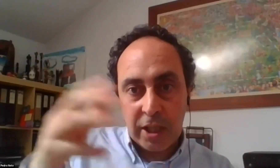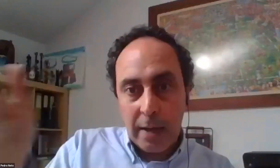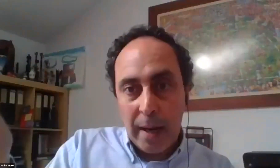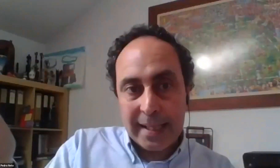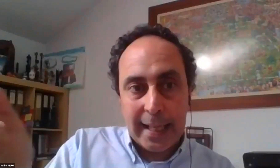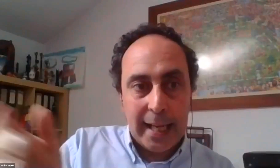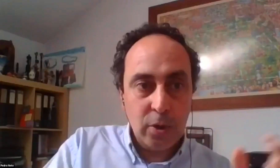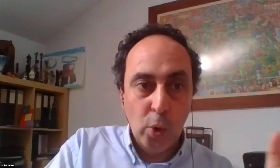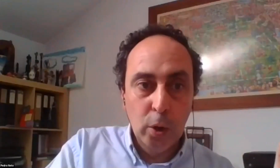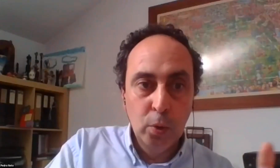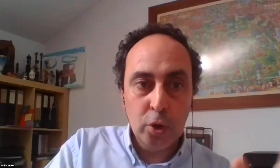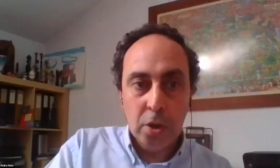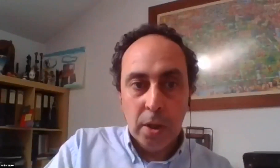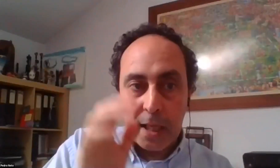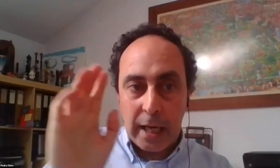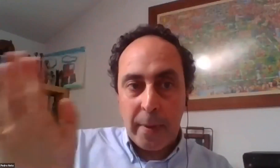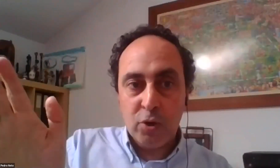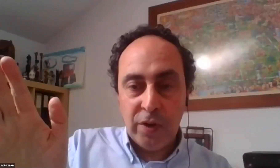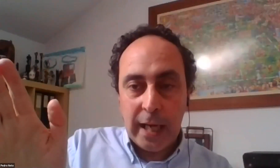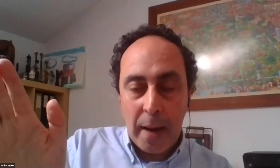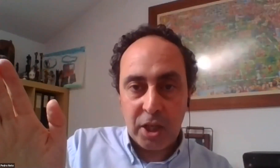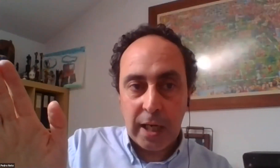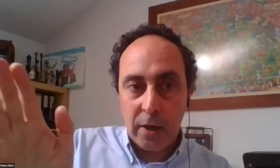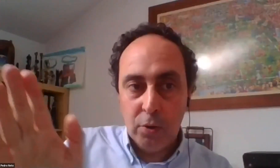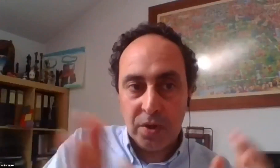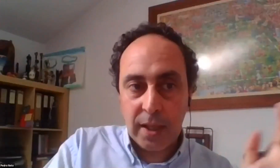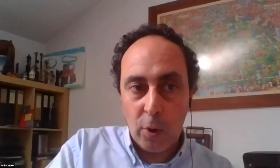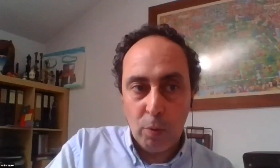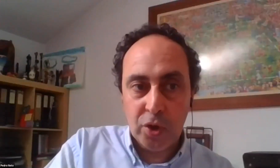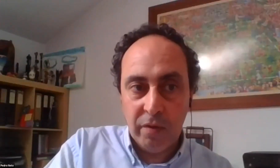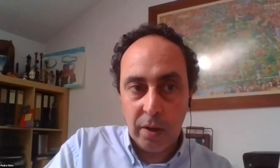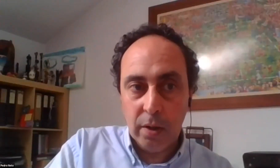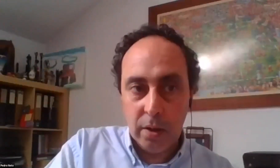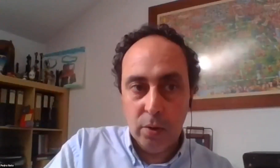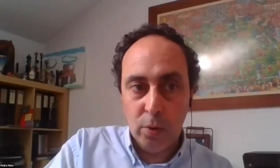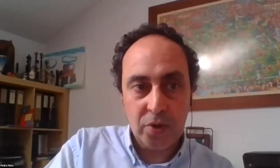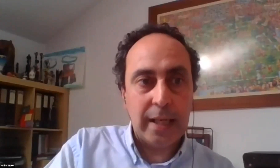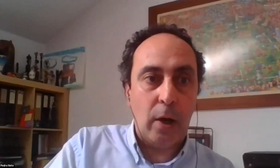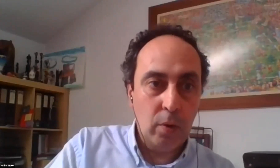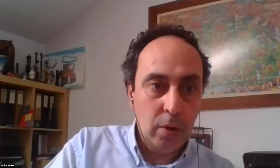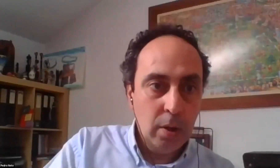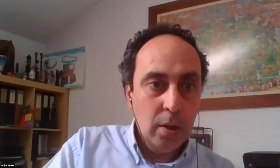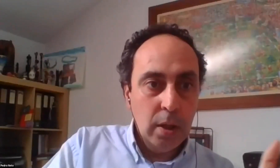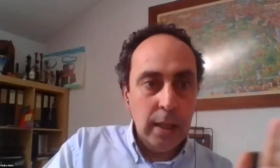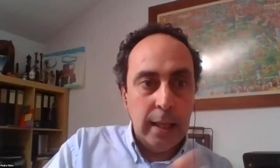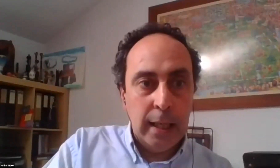podemos gastar a mais em casa ou a luz é capaz de nos ficar mais caro do que se calhar o combustível do nosso carro.